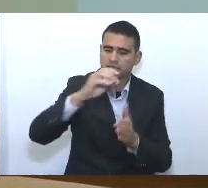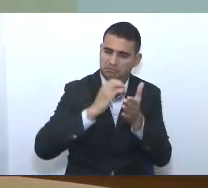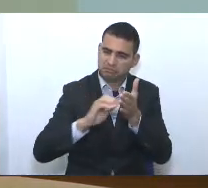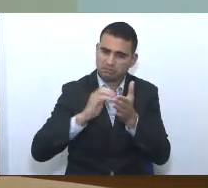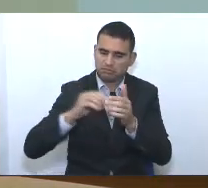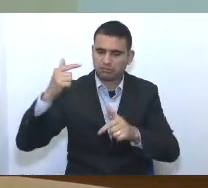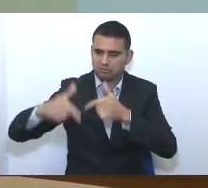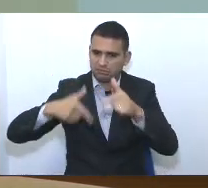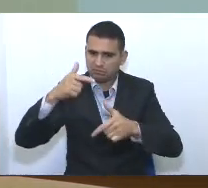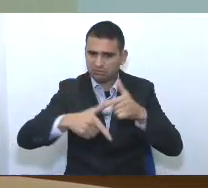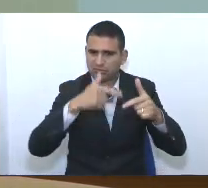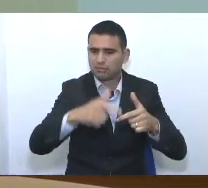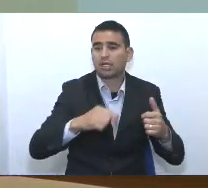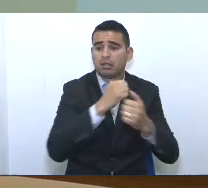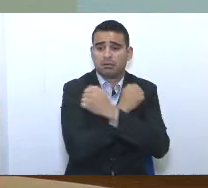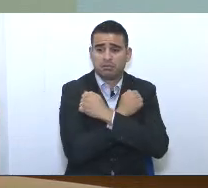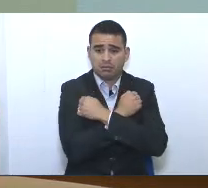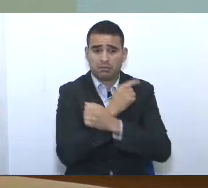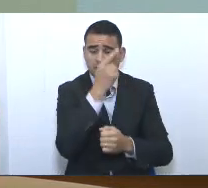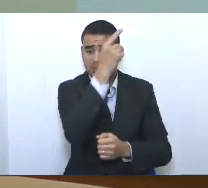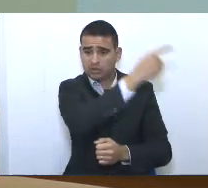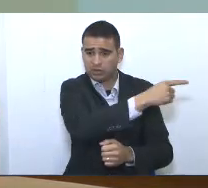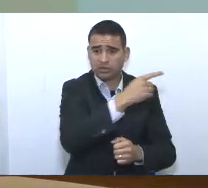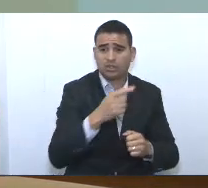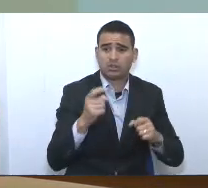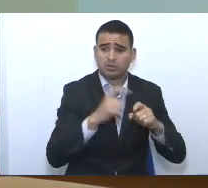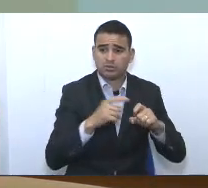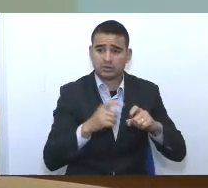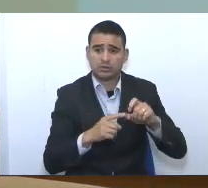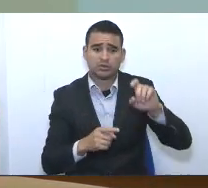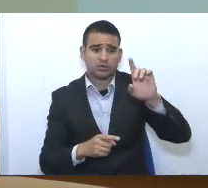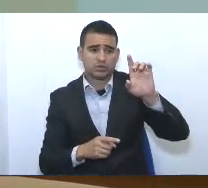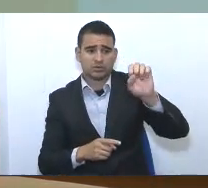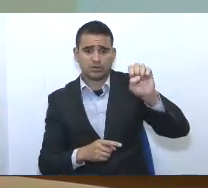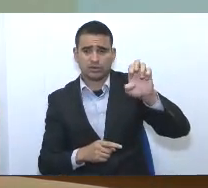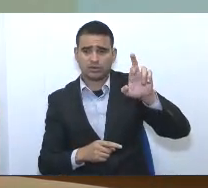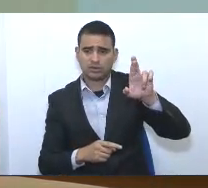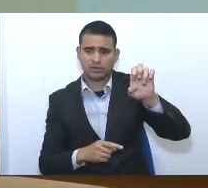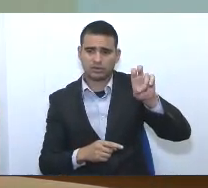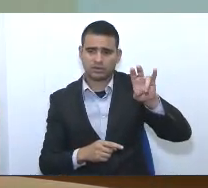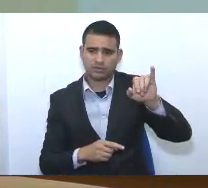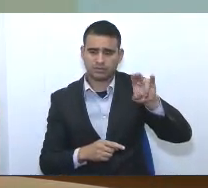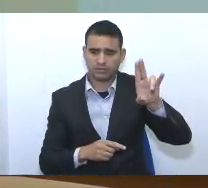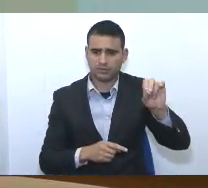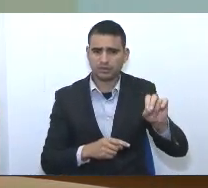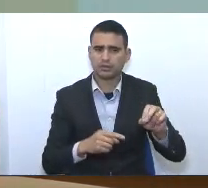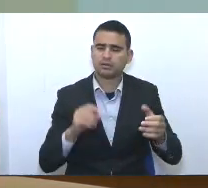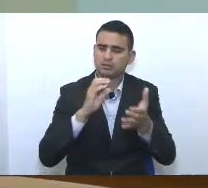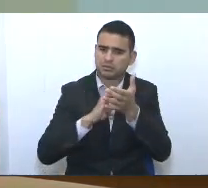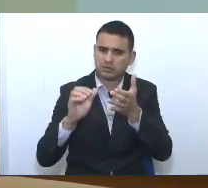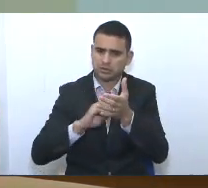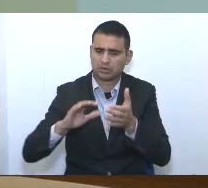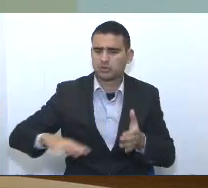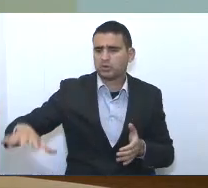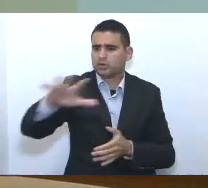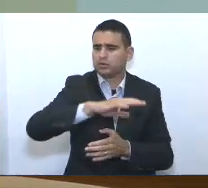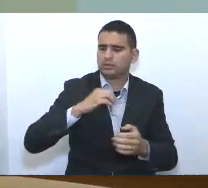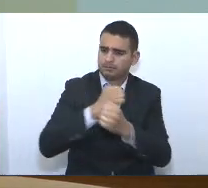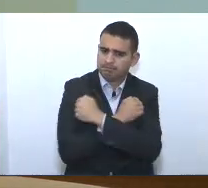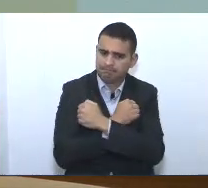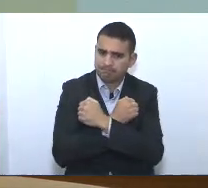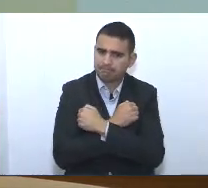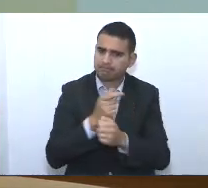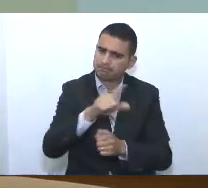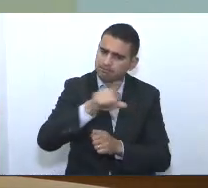mandar um grande abraço para o doutor Severino e a todos os funcionários dessa Secretaria de Assuntos Jurídicos, que faz um